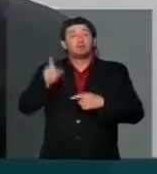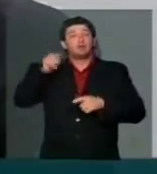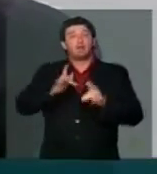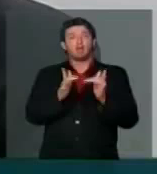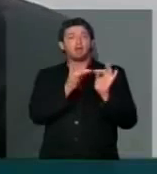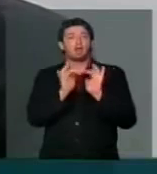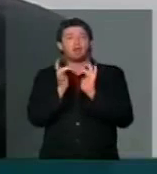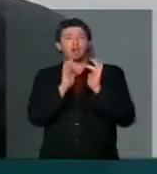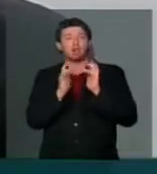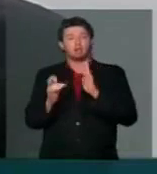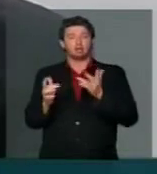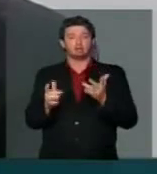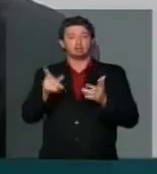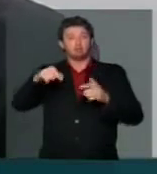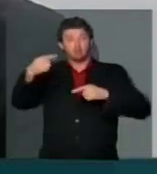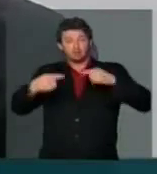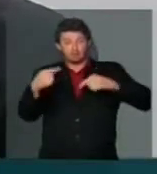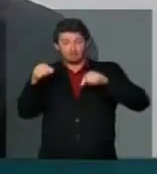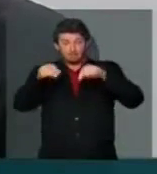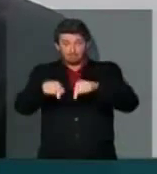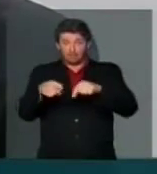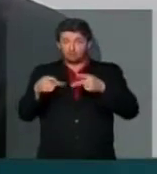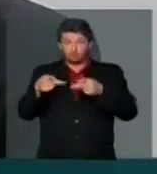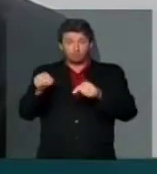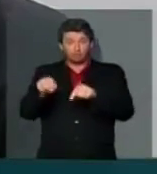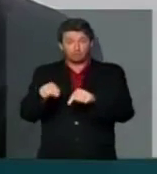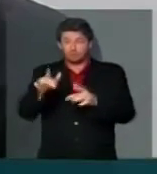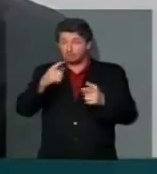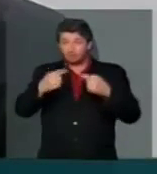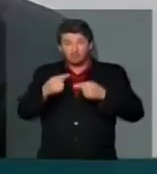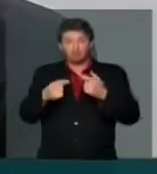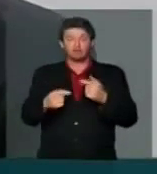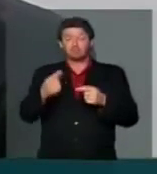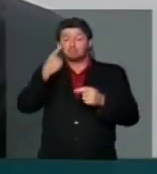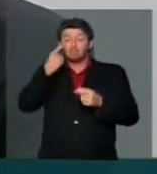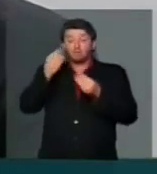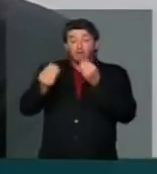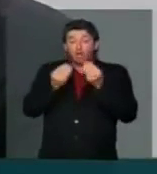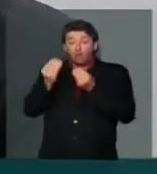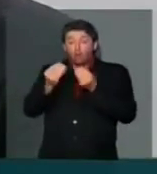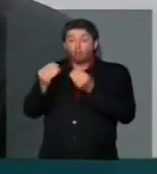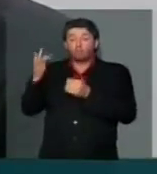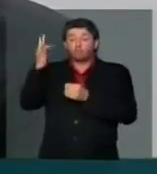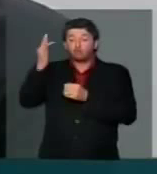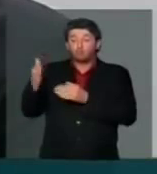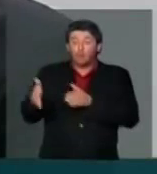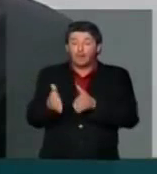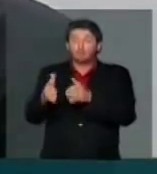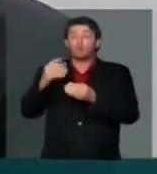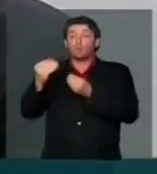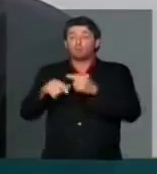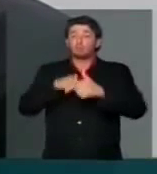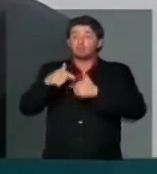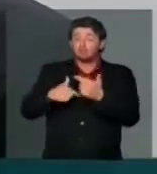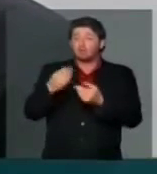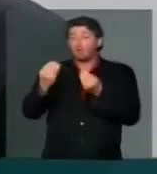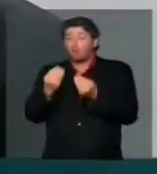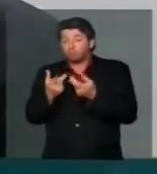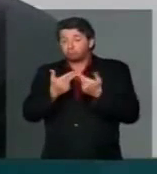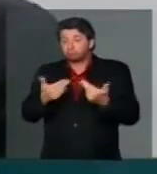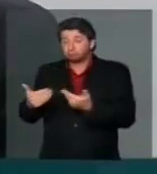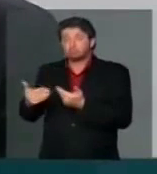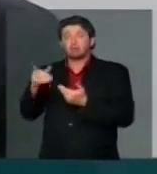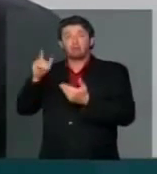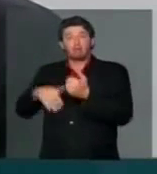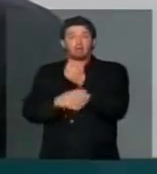articulação, né, de um debate em torno desse projeto, para buscar os caminhos. Os caminhos é garantir o projeto. Os caminhos passam pela